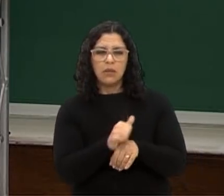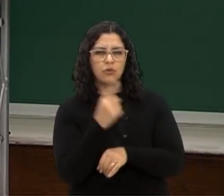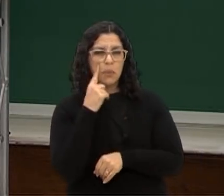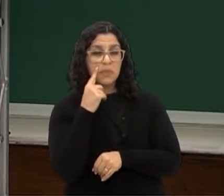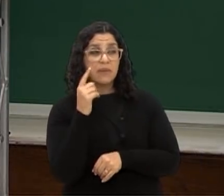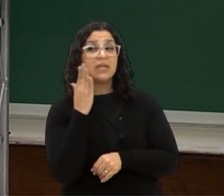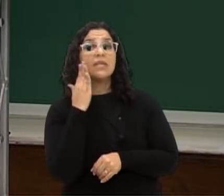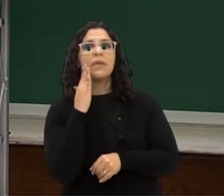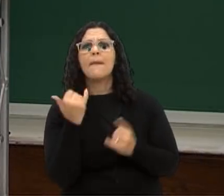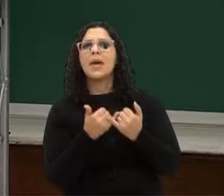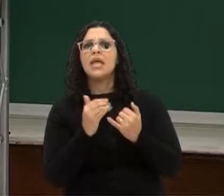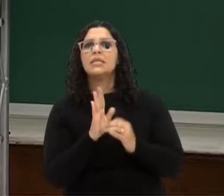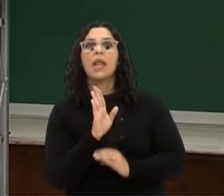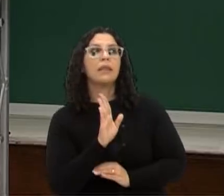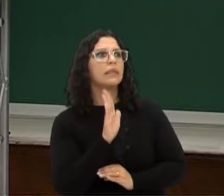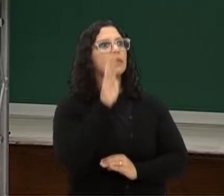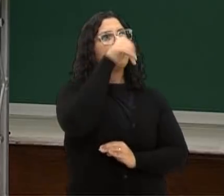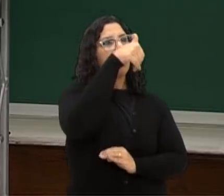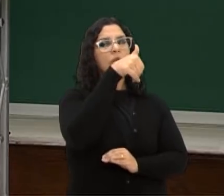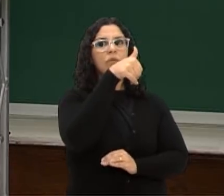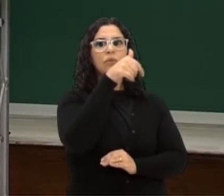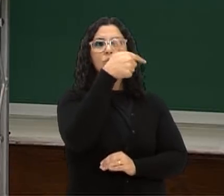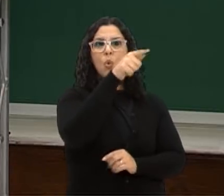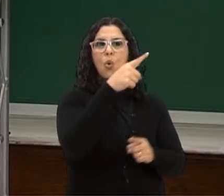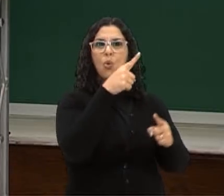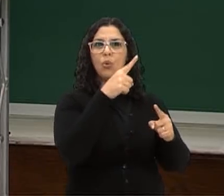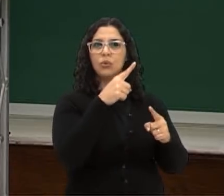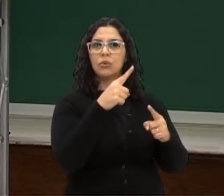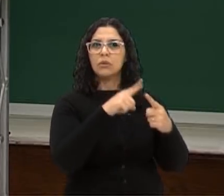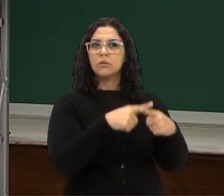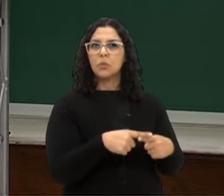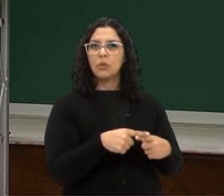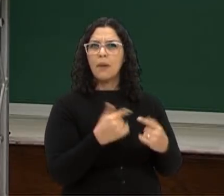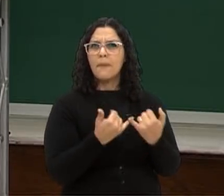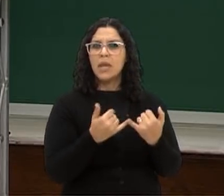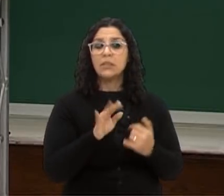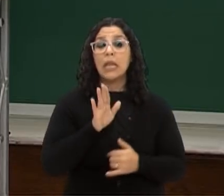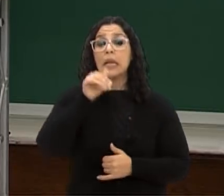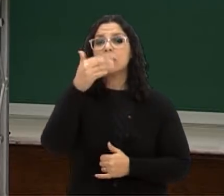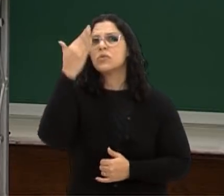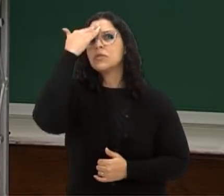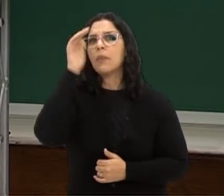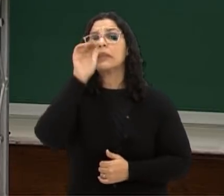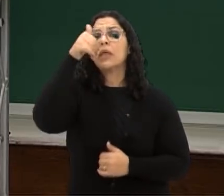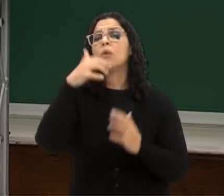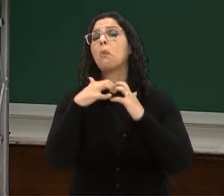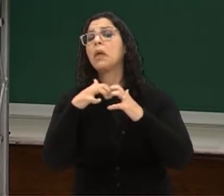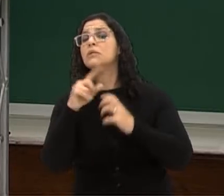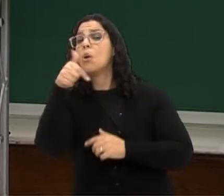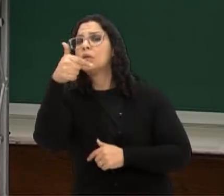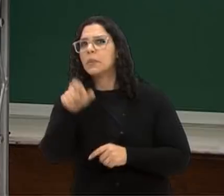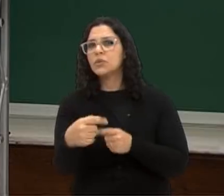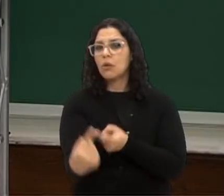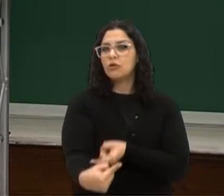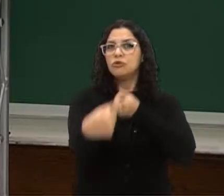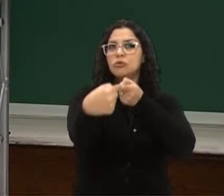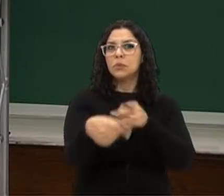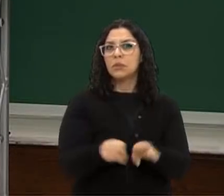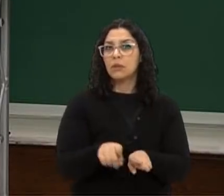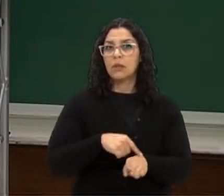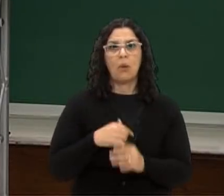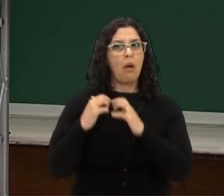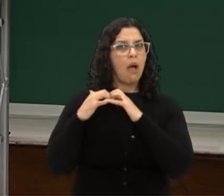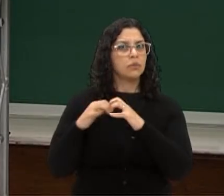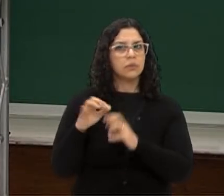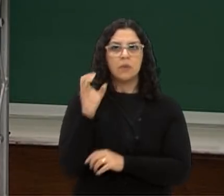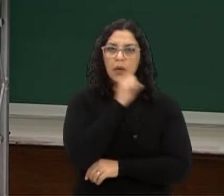ele mexia uma jogada, ele já via 10 jogadas na frente, o que poderia acontecer. Então, o nível de raciocínio dele